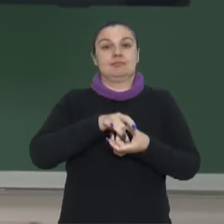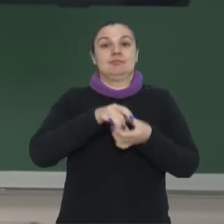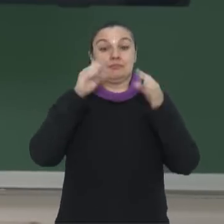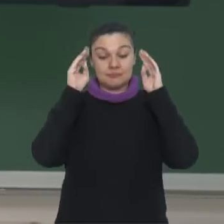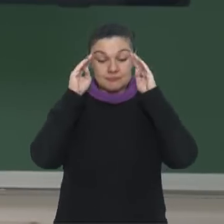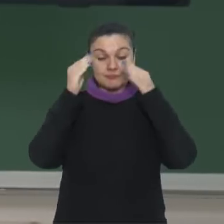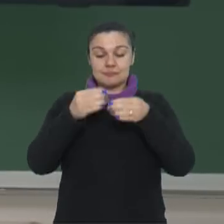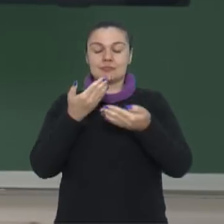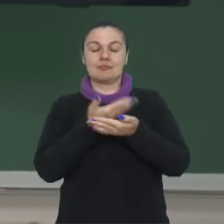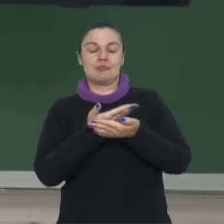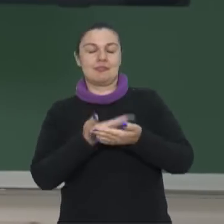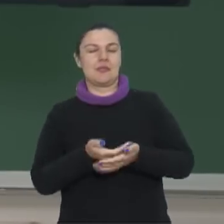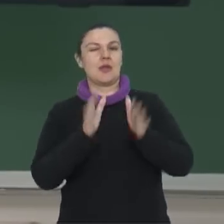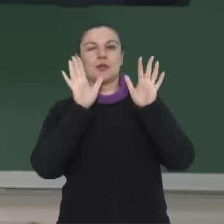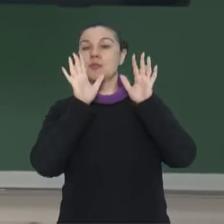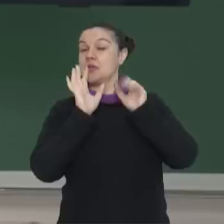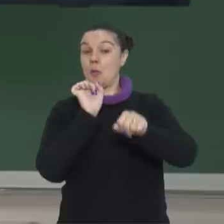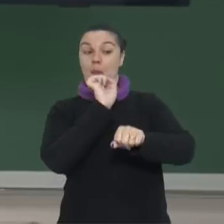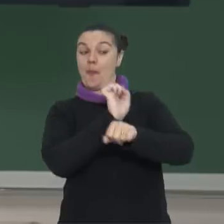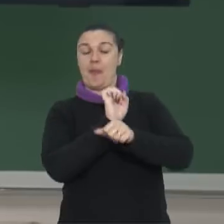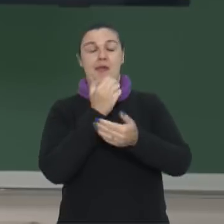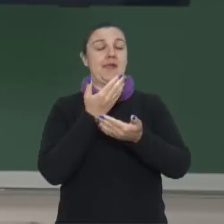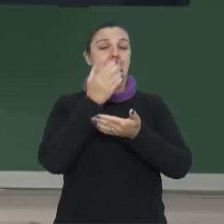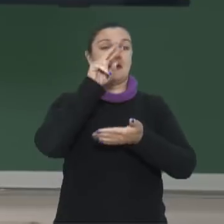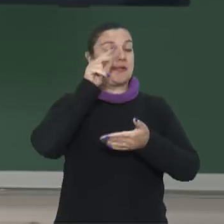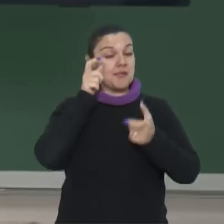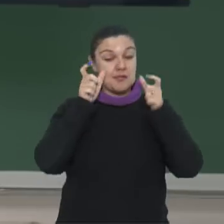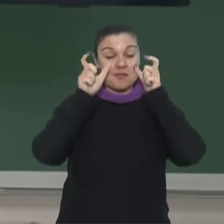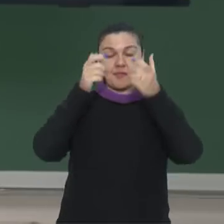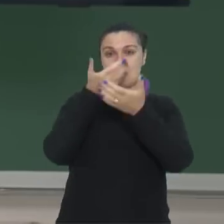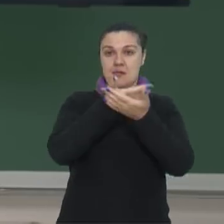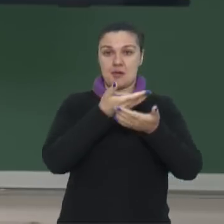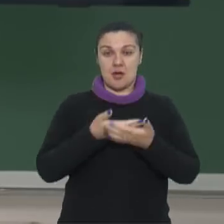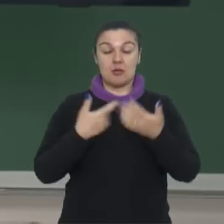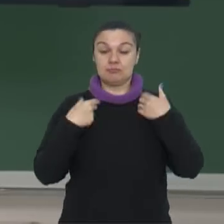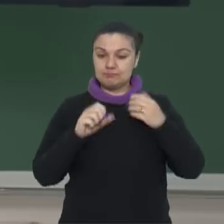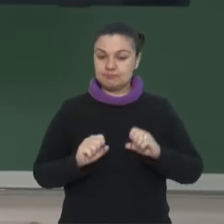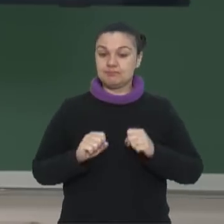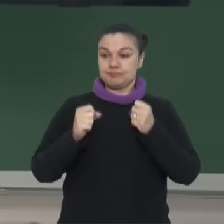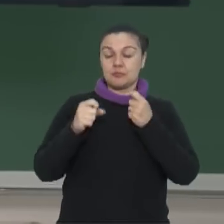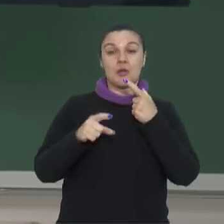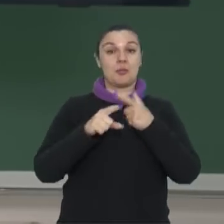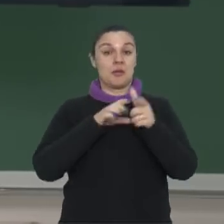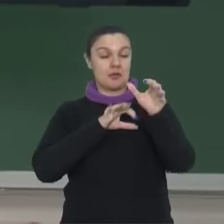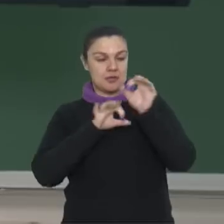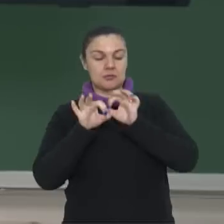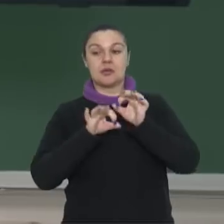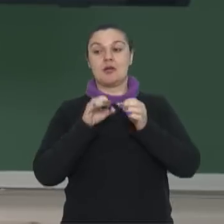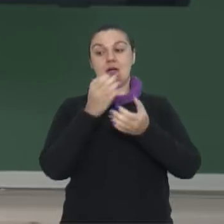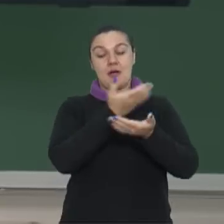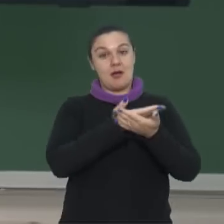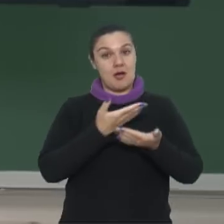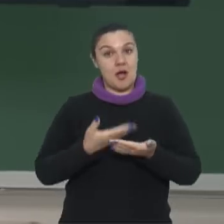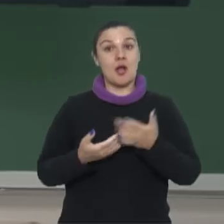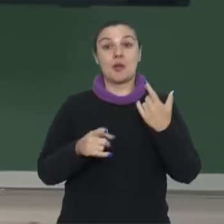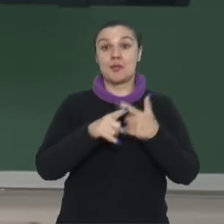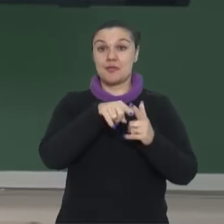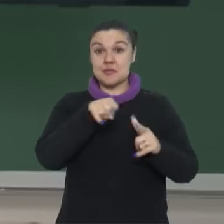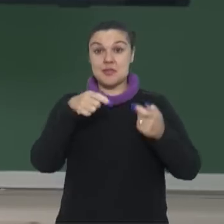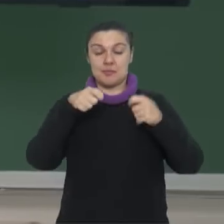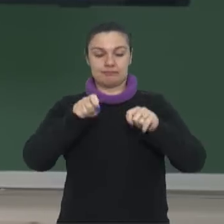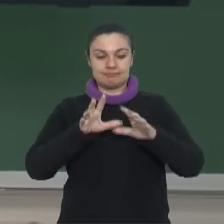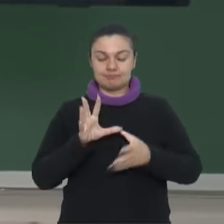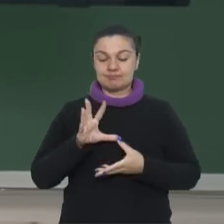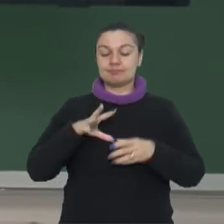seus estudos. Então, não deixe de assistir as aulas, continue. Por quê? Porque nós preparamos a aula para que você possa ser munido